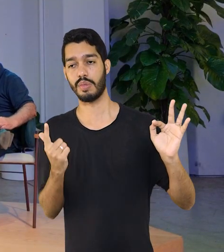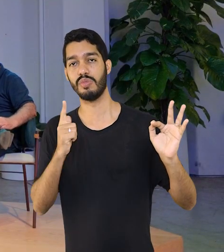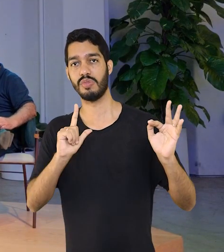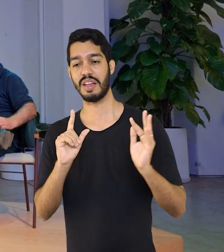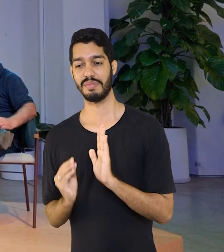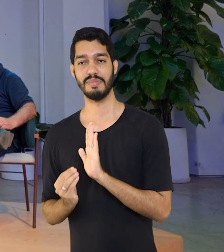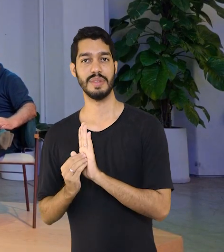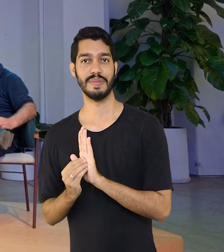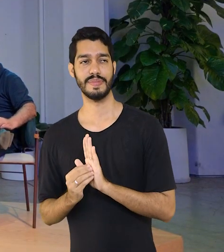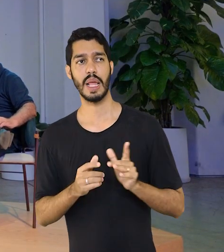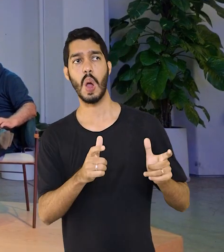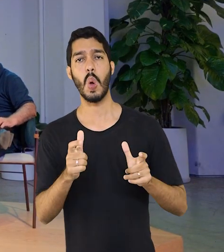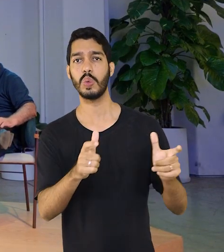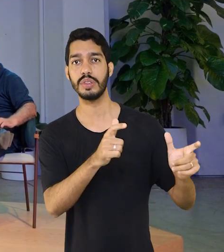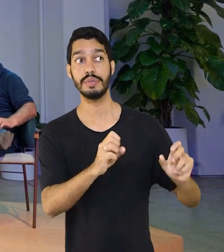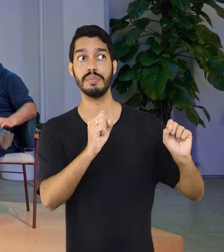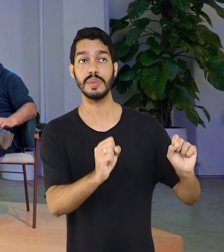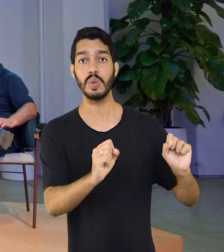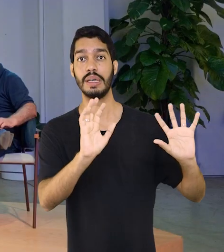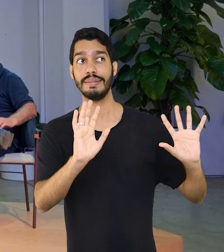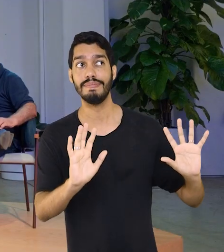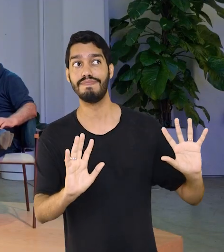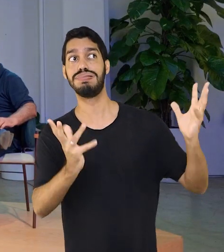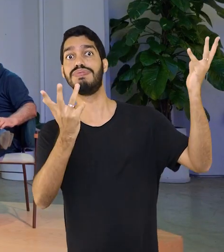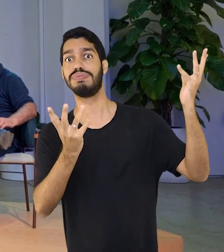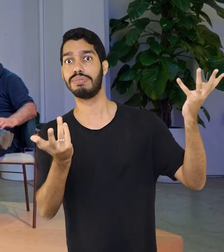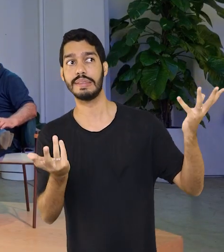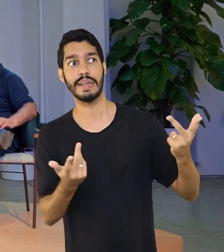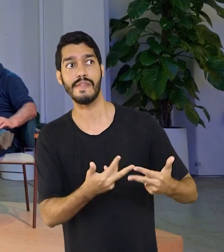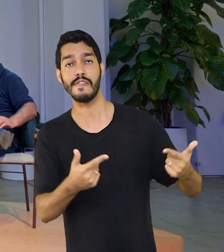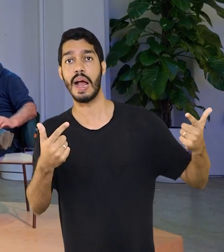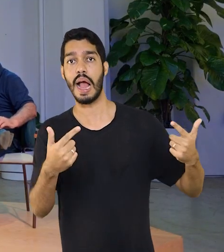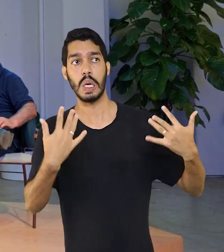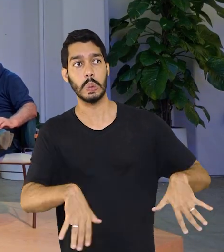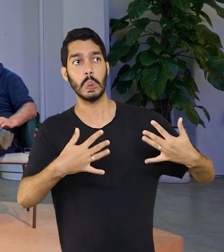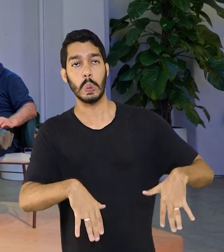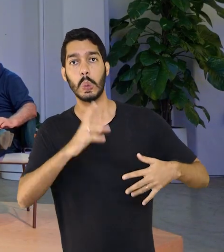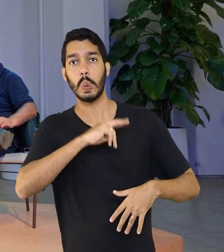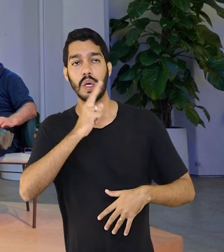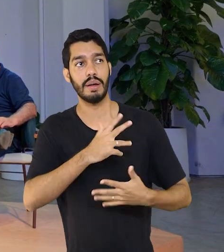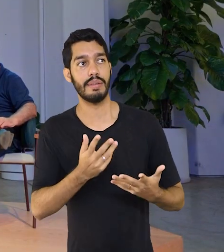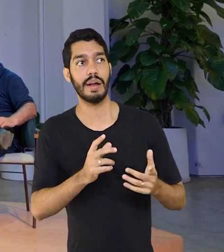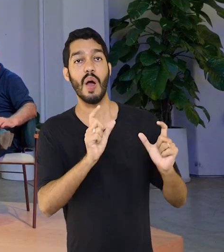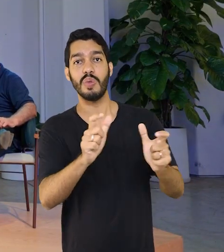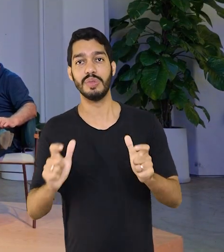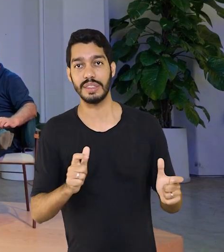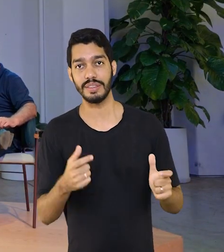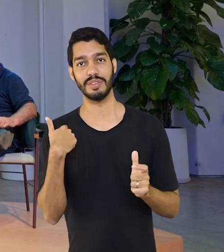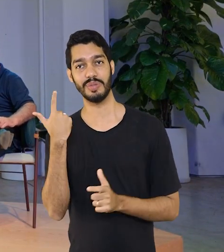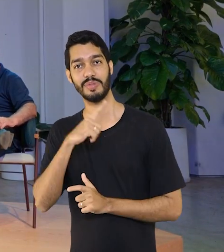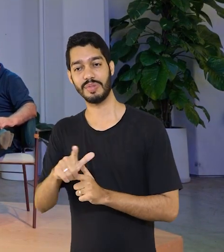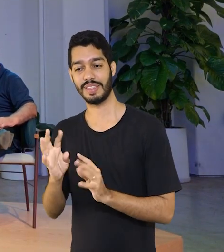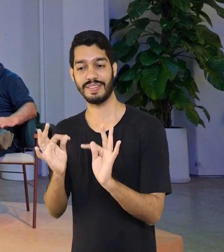certeza onde determinados desastres eventos climáticos extremos poderão ocorrer. E isso, aliado a